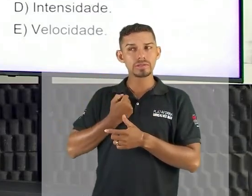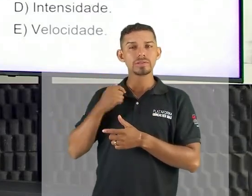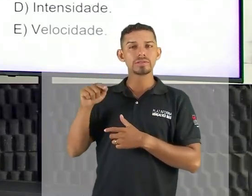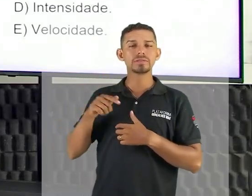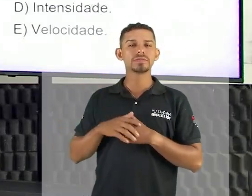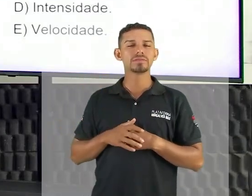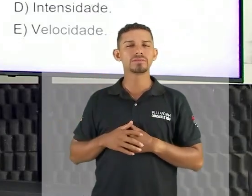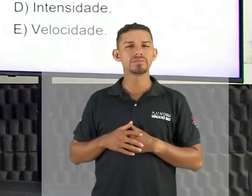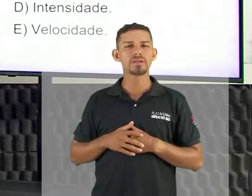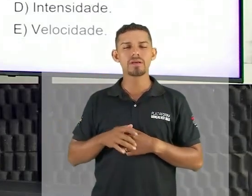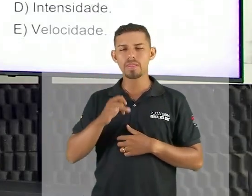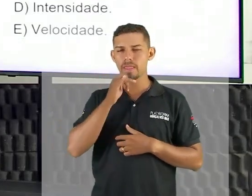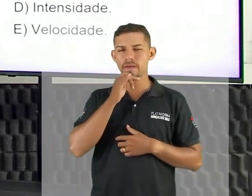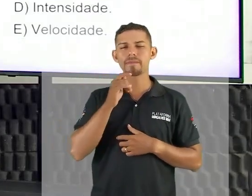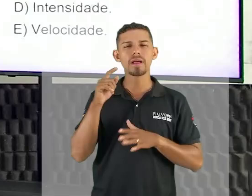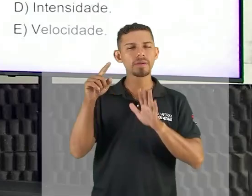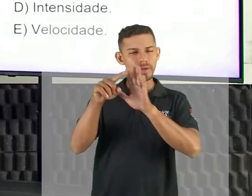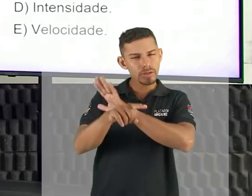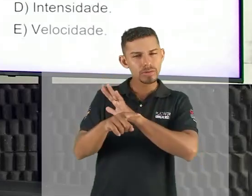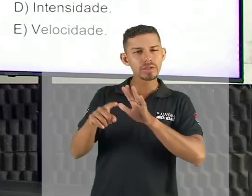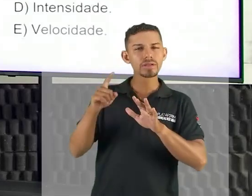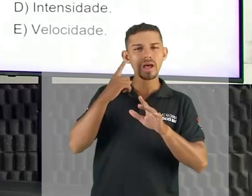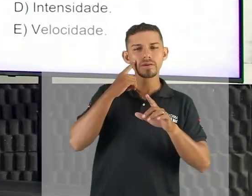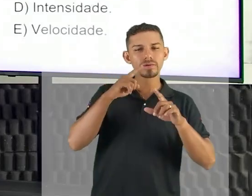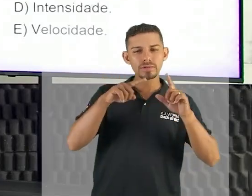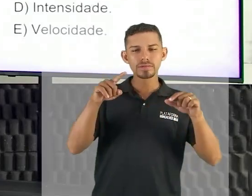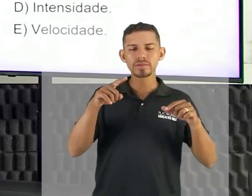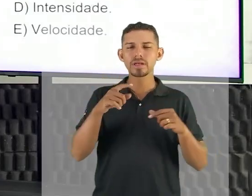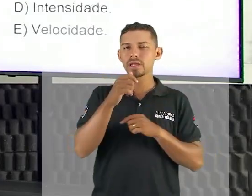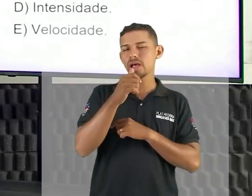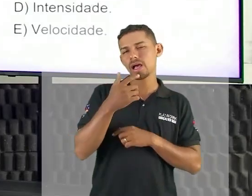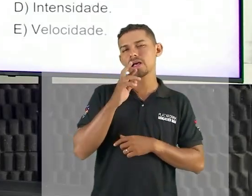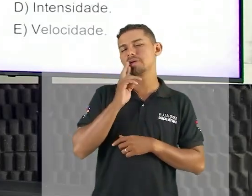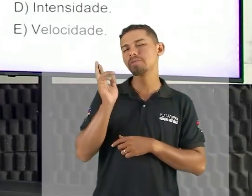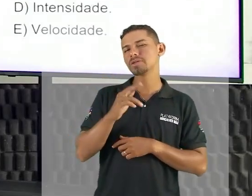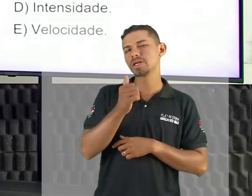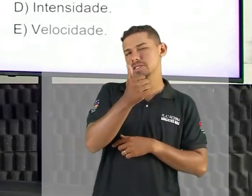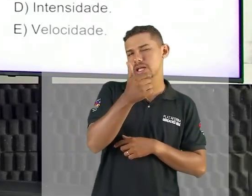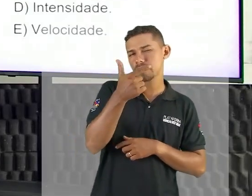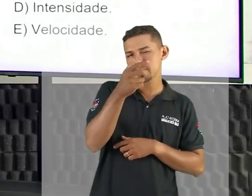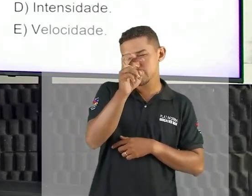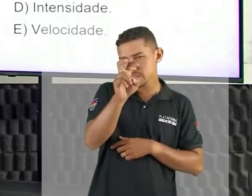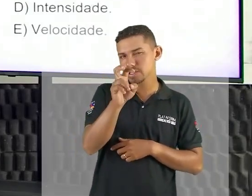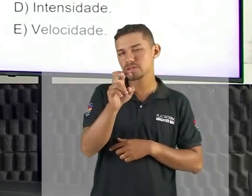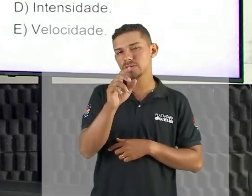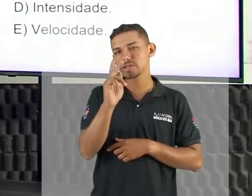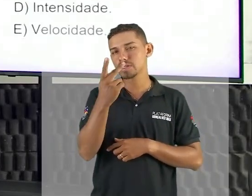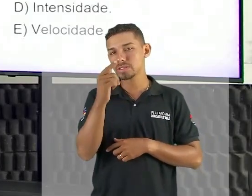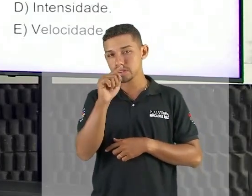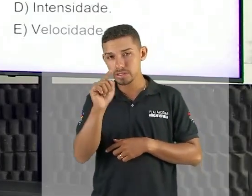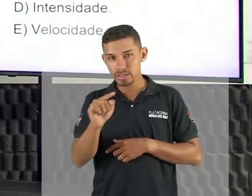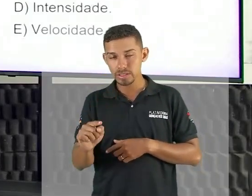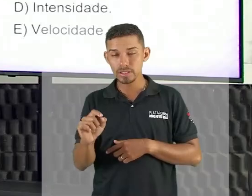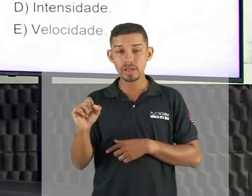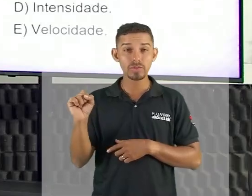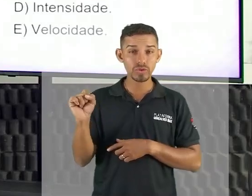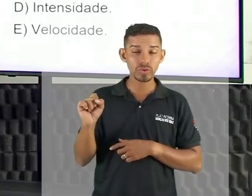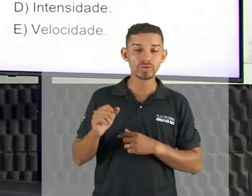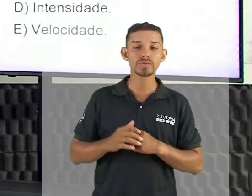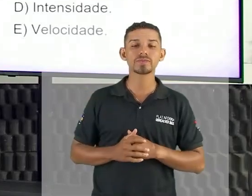naquela na naquele naquela questão anterior da vibração acho que a resposta deu 125 né vibrações por